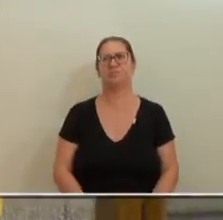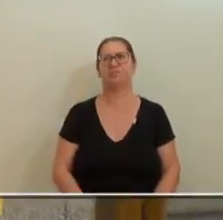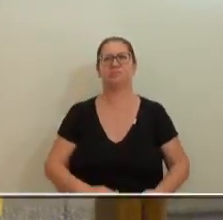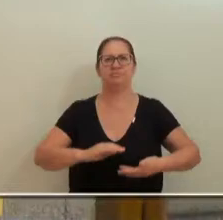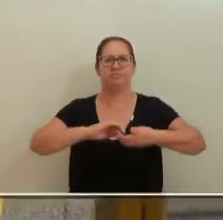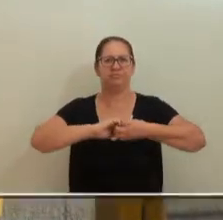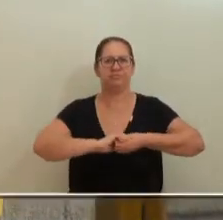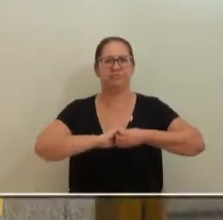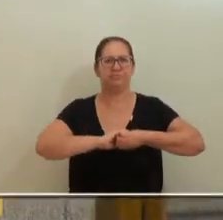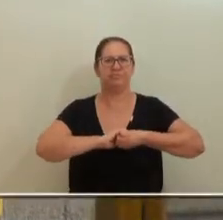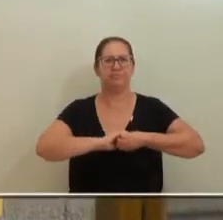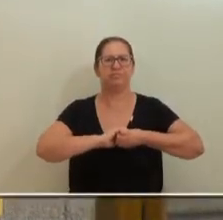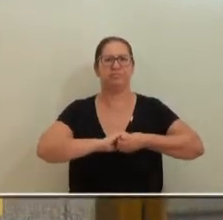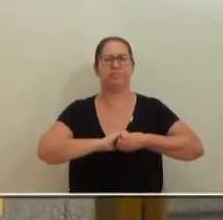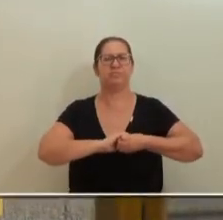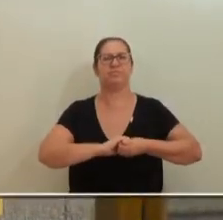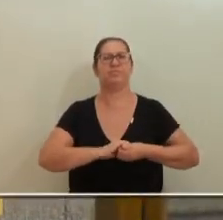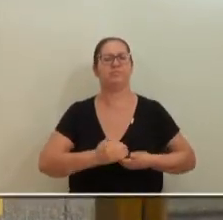Parabéns.